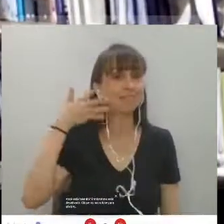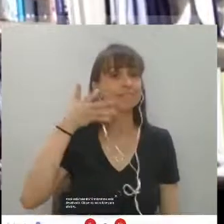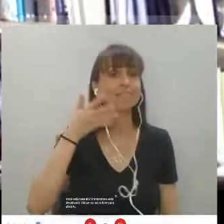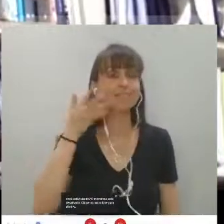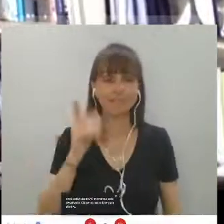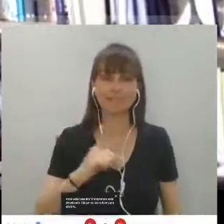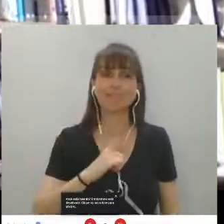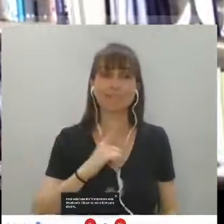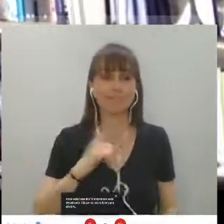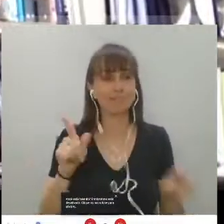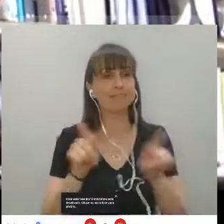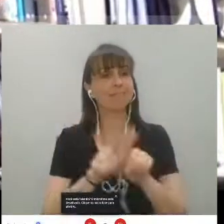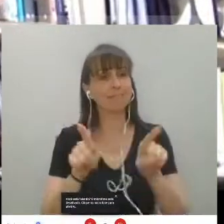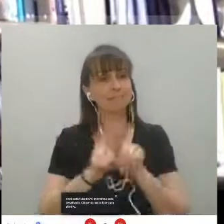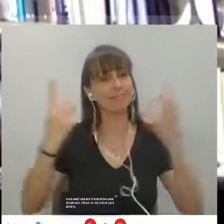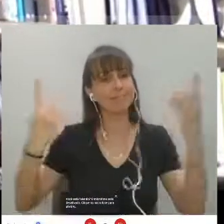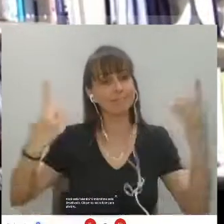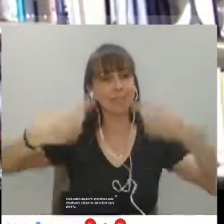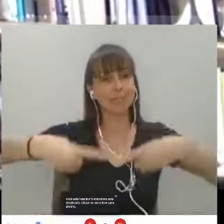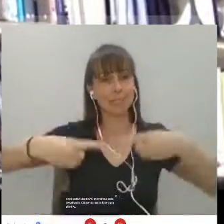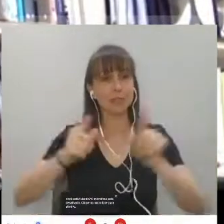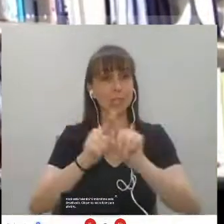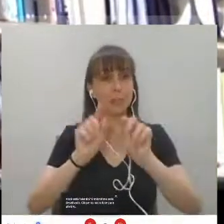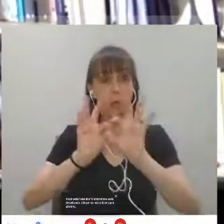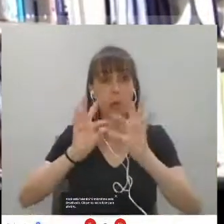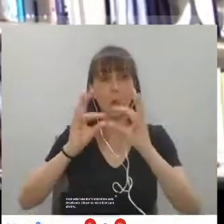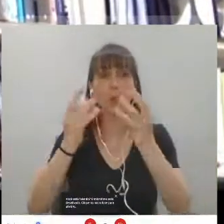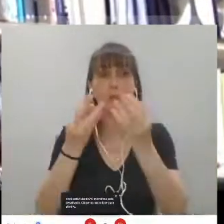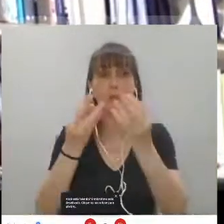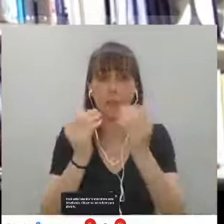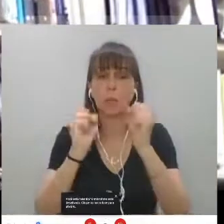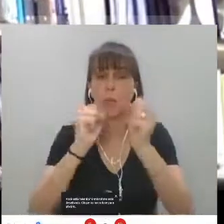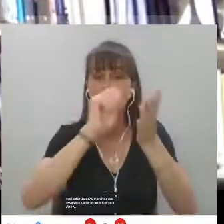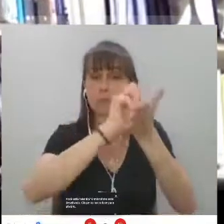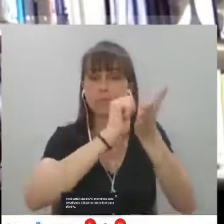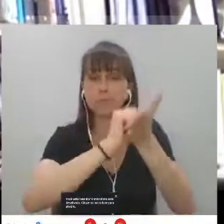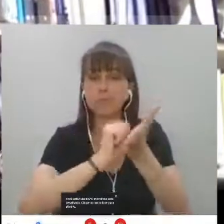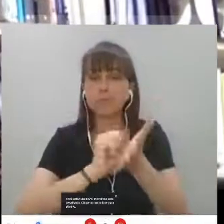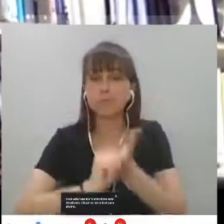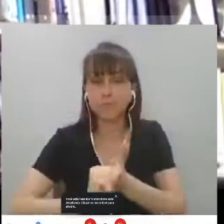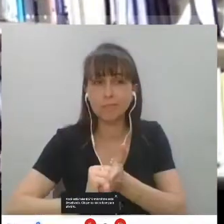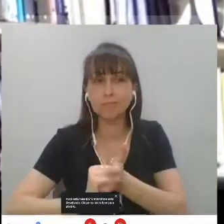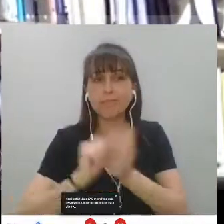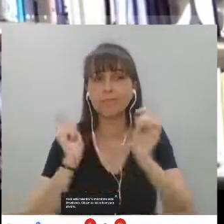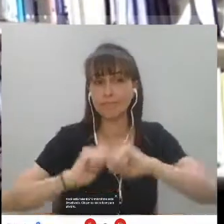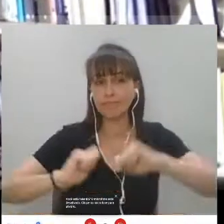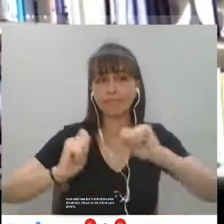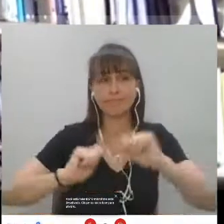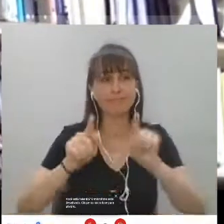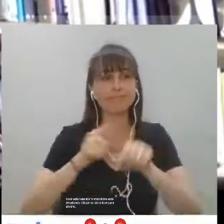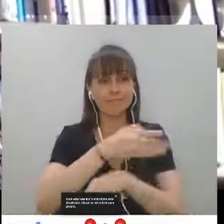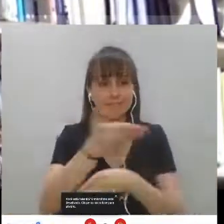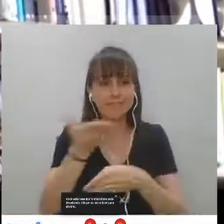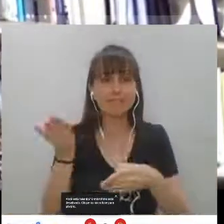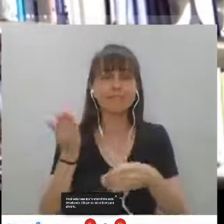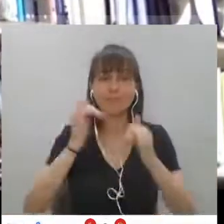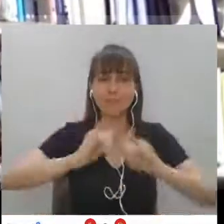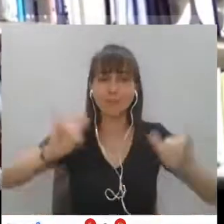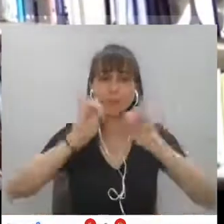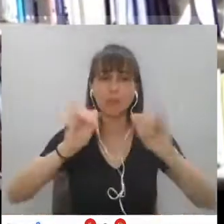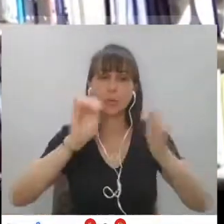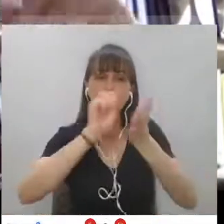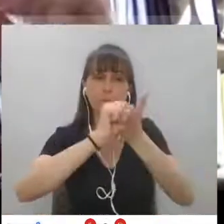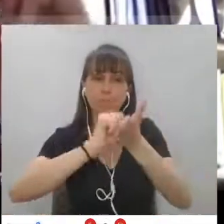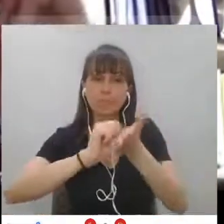os desafios e as oficinas. Então, se inscrevam e busquem essas informações sobre essas